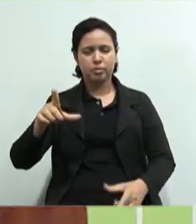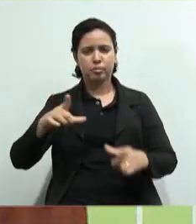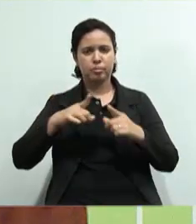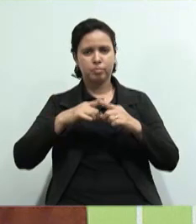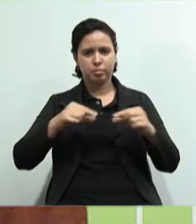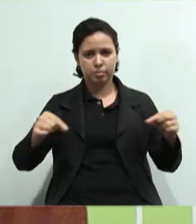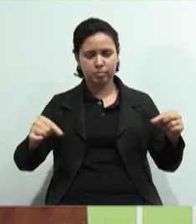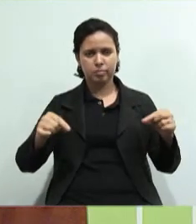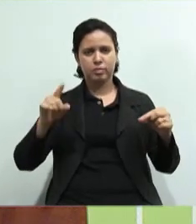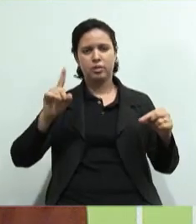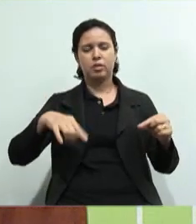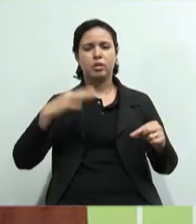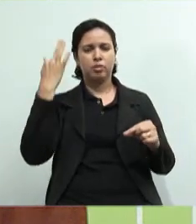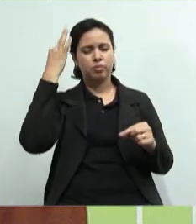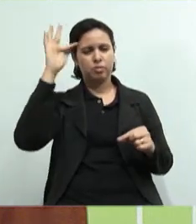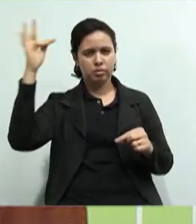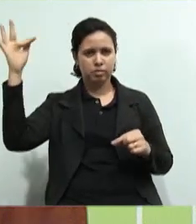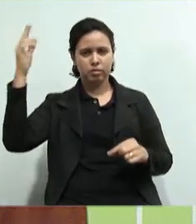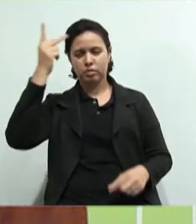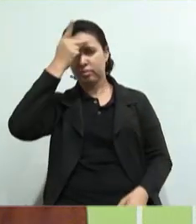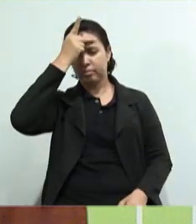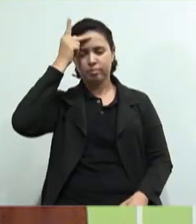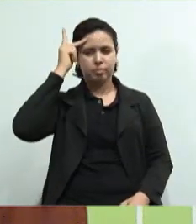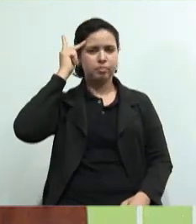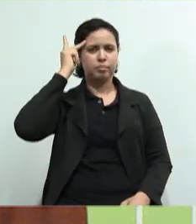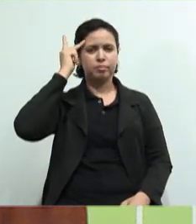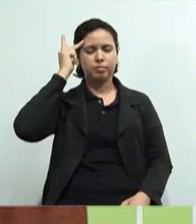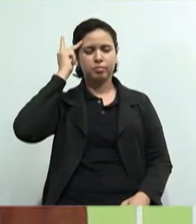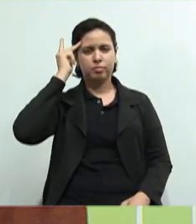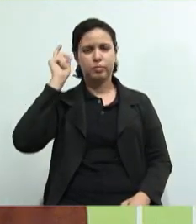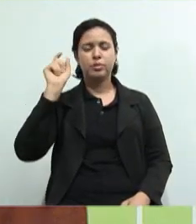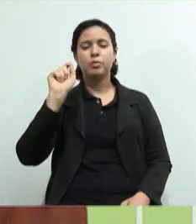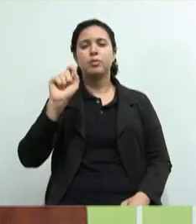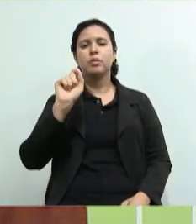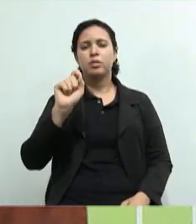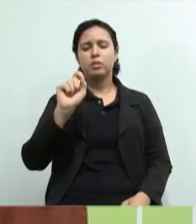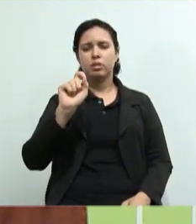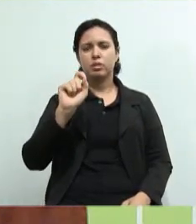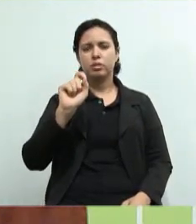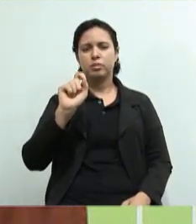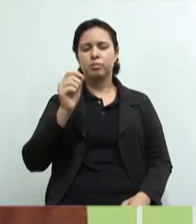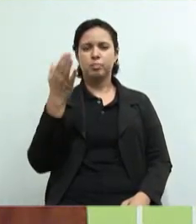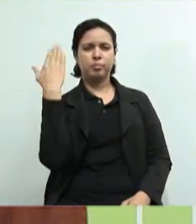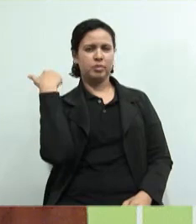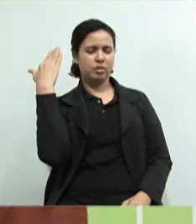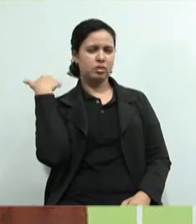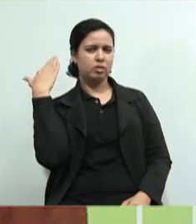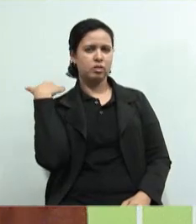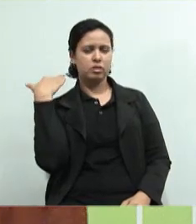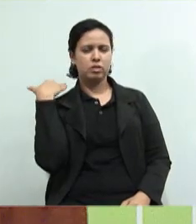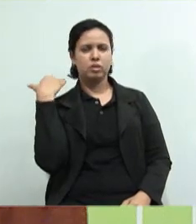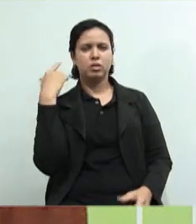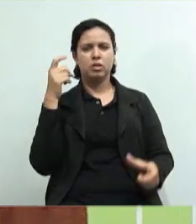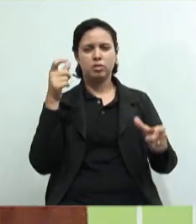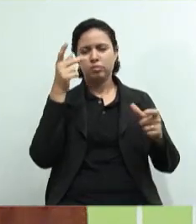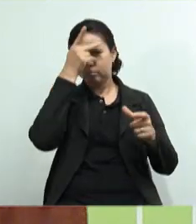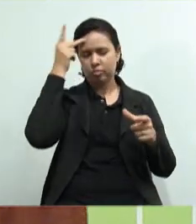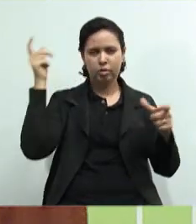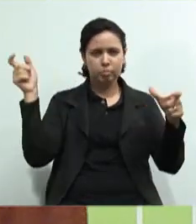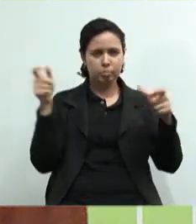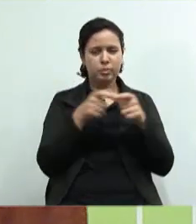filosofia. As pessoas no Japão, elas foram praticamente dizimadas, né? Na